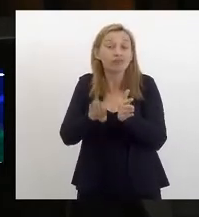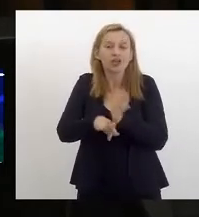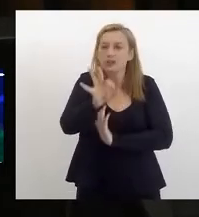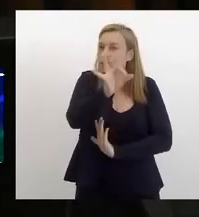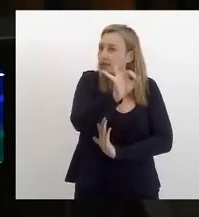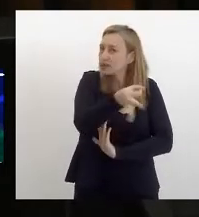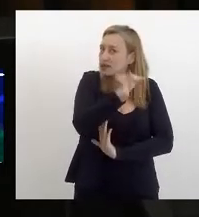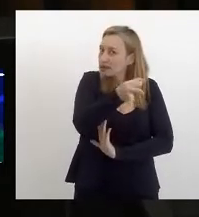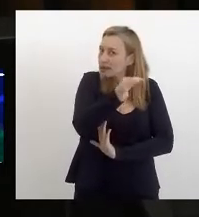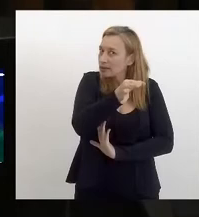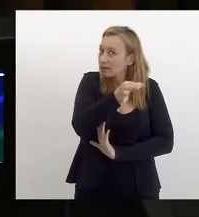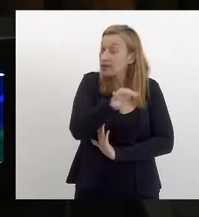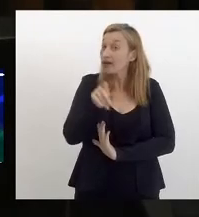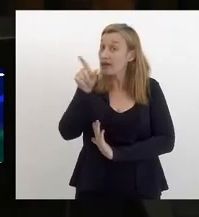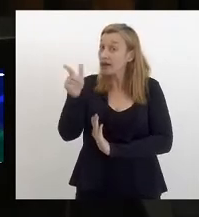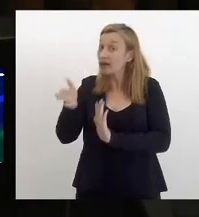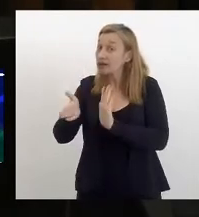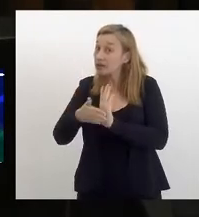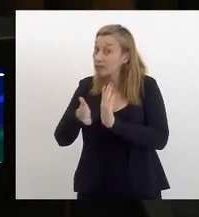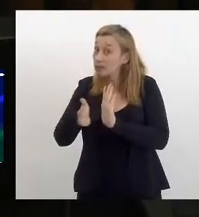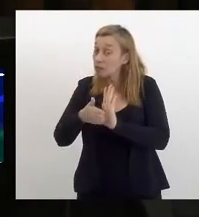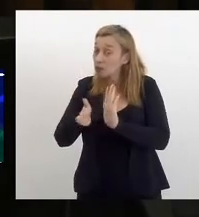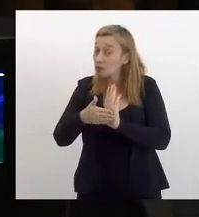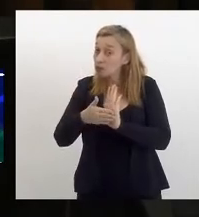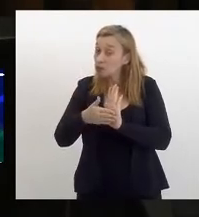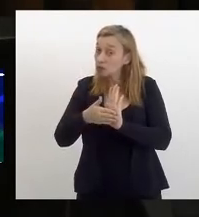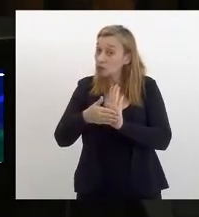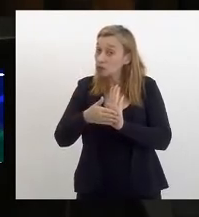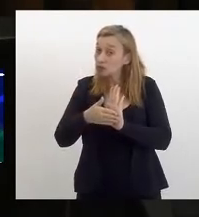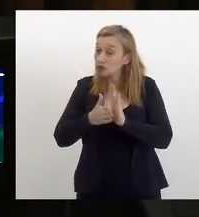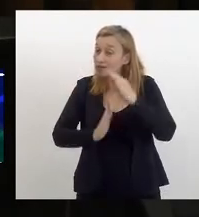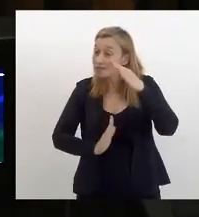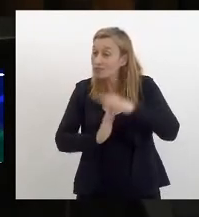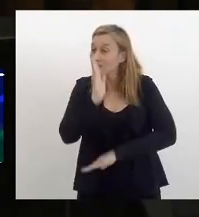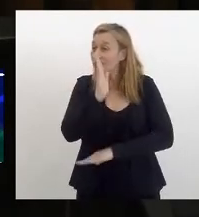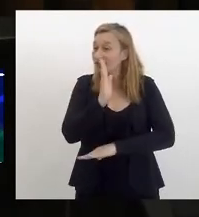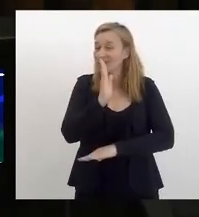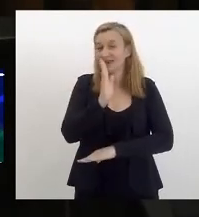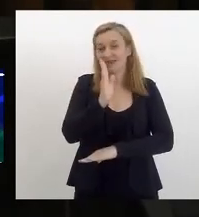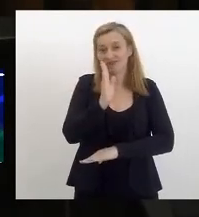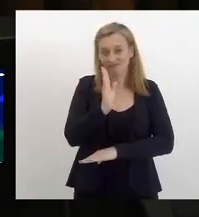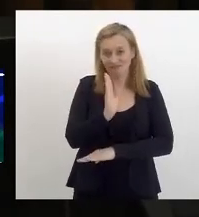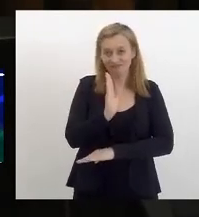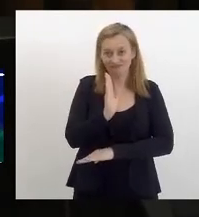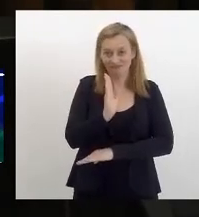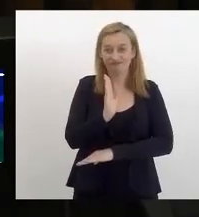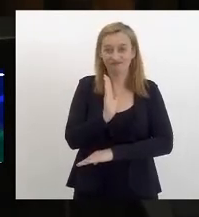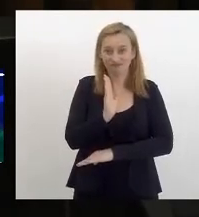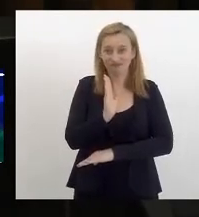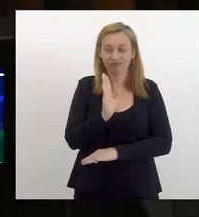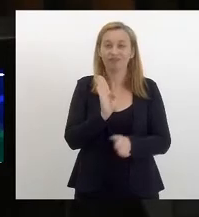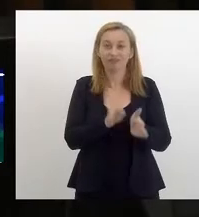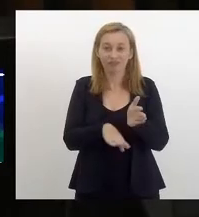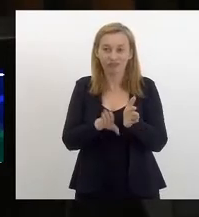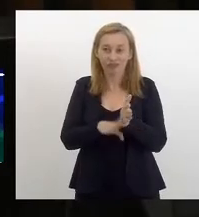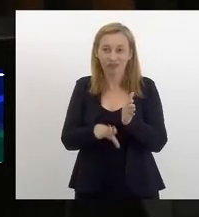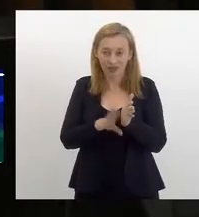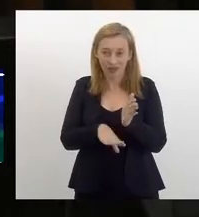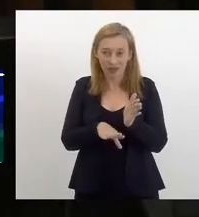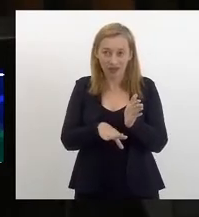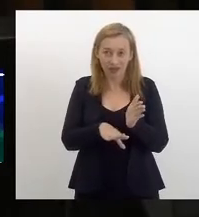exatamente aquele que propõe furar o teto de gastos para atender